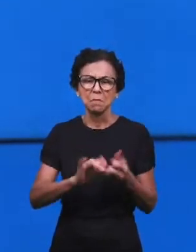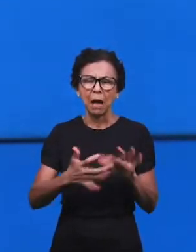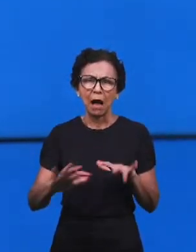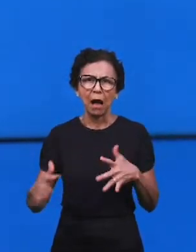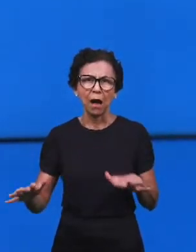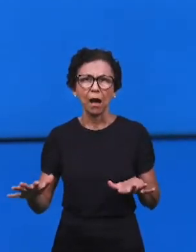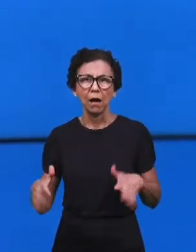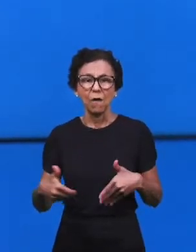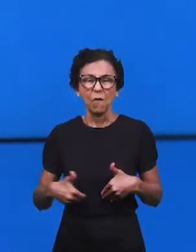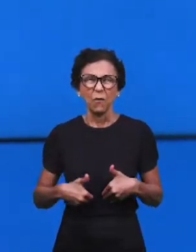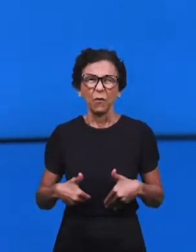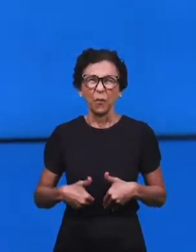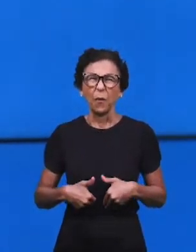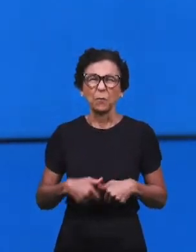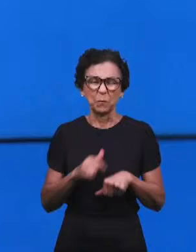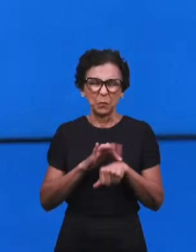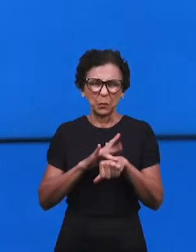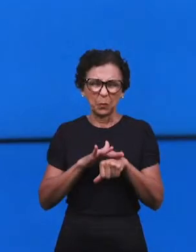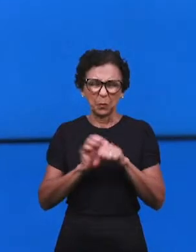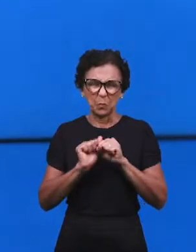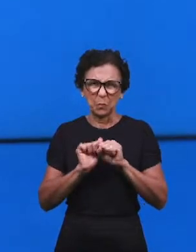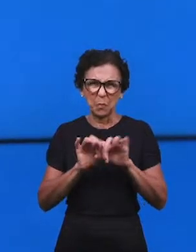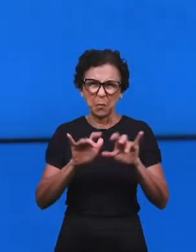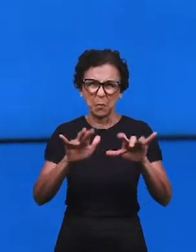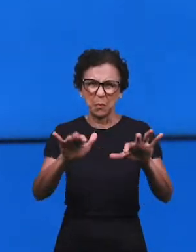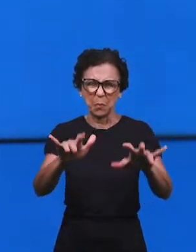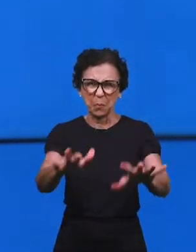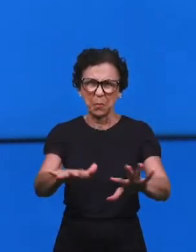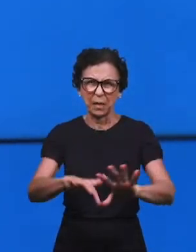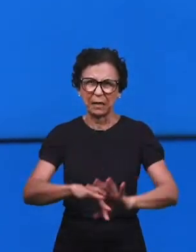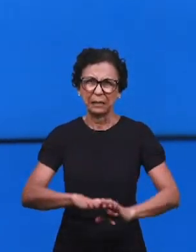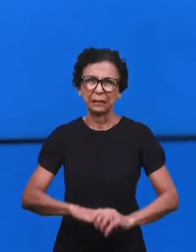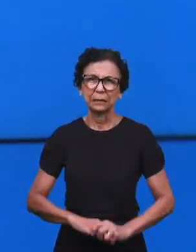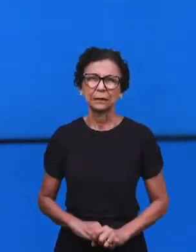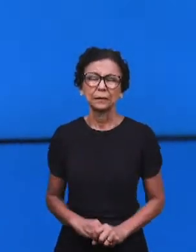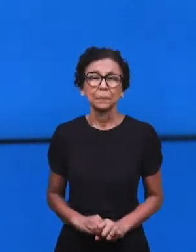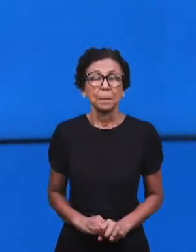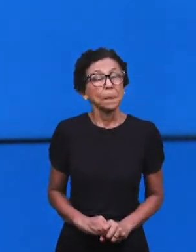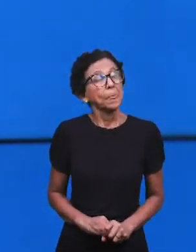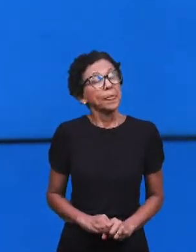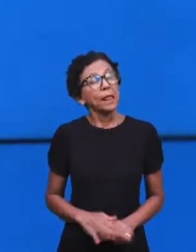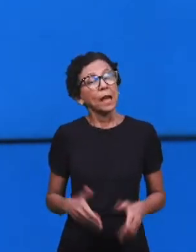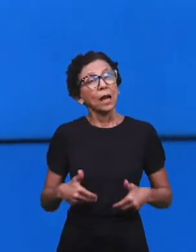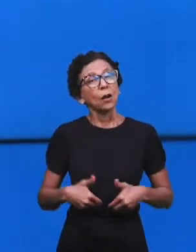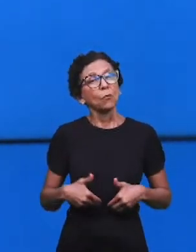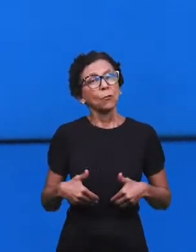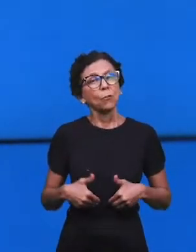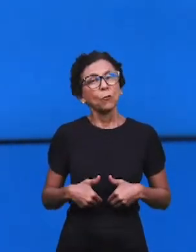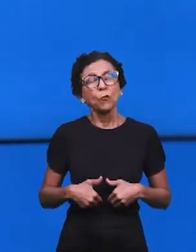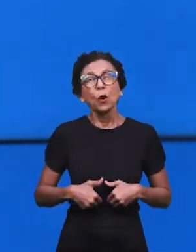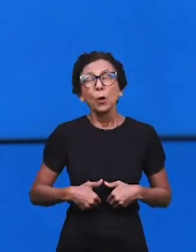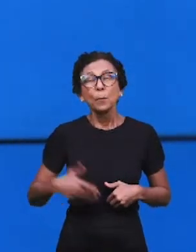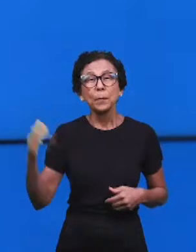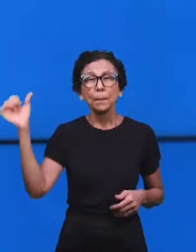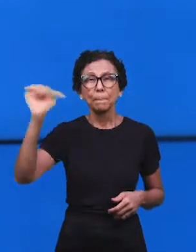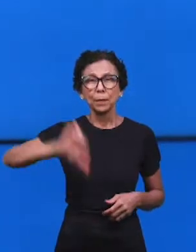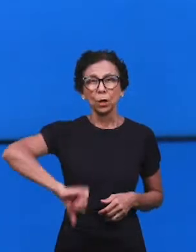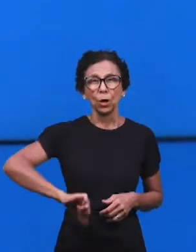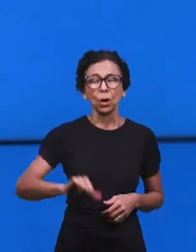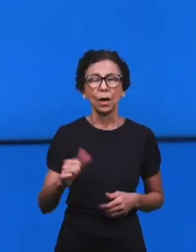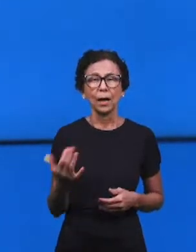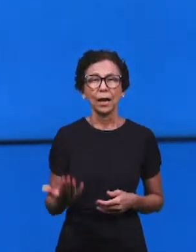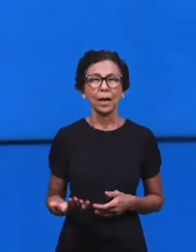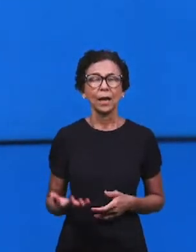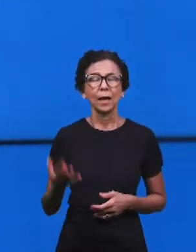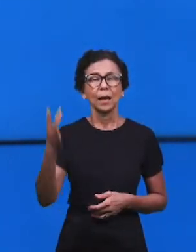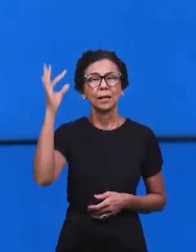também que a fome, não tanto no sentido físico, mas a fome também das coisas espirituais, né? Conforme o próprio